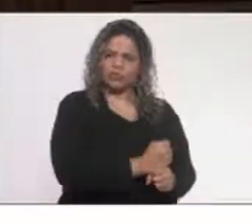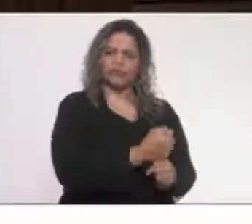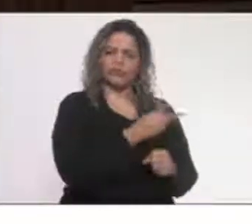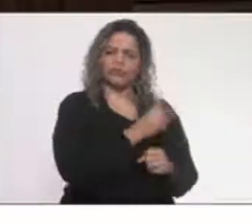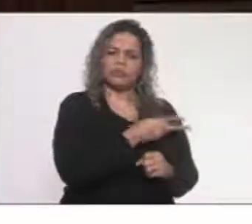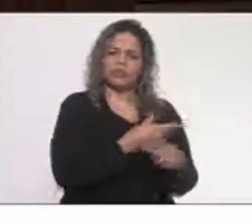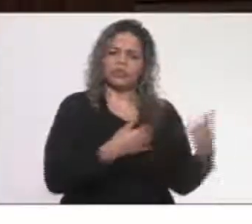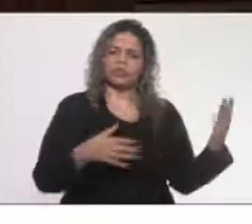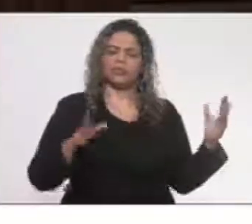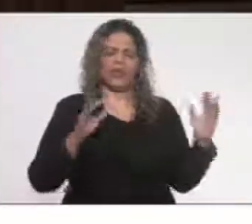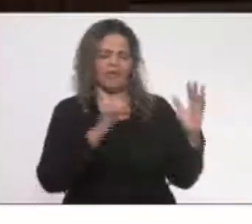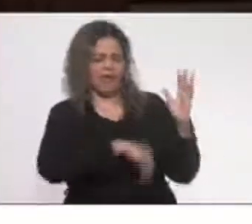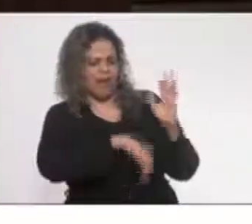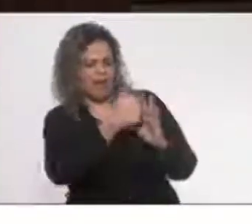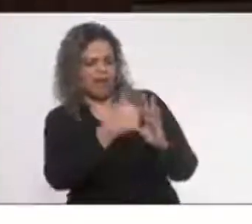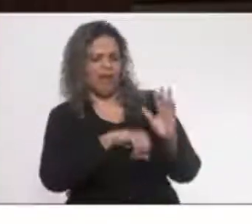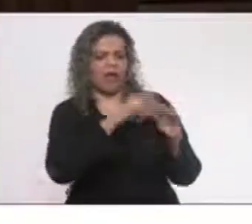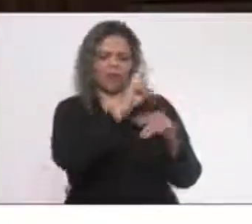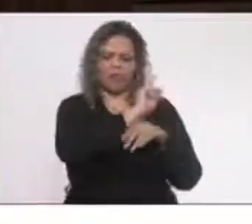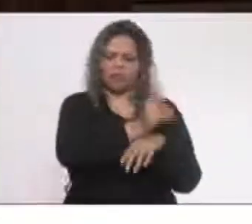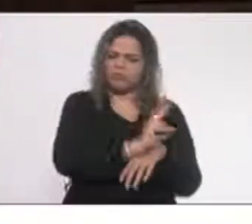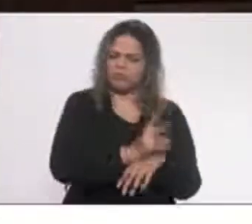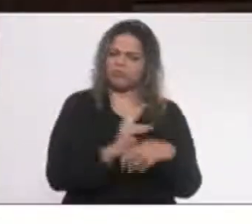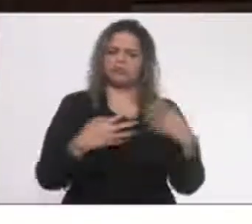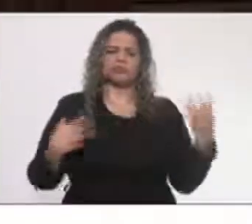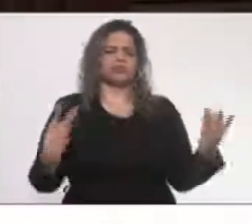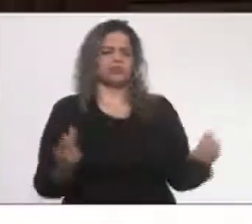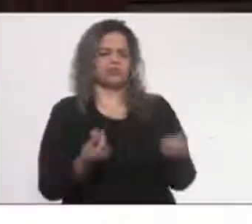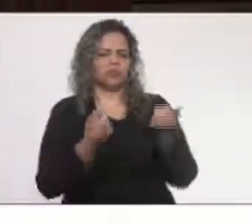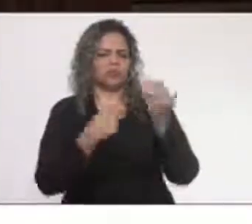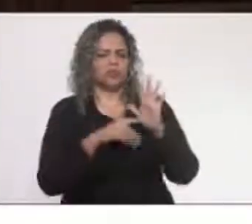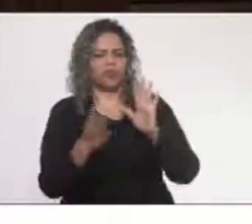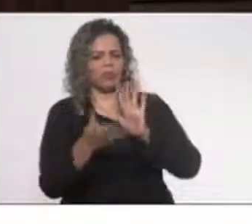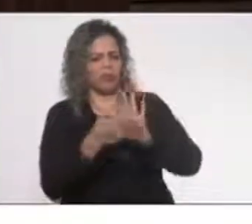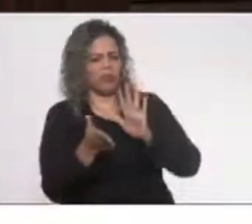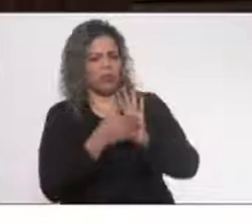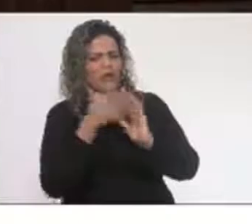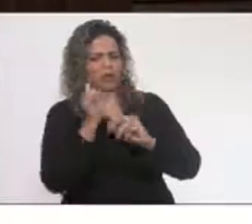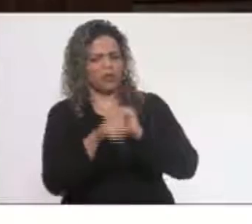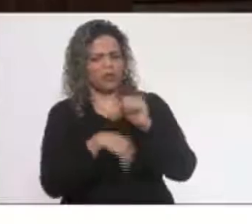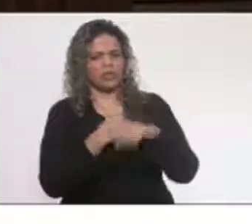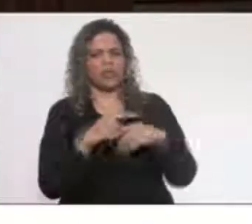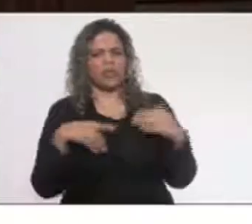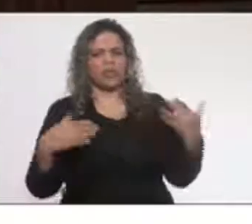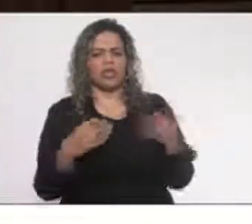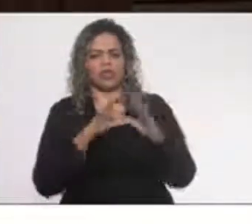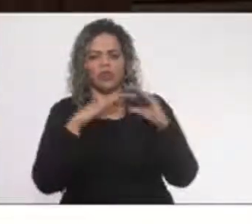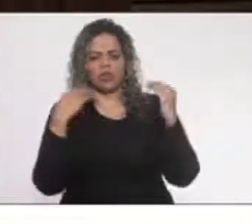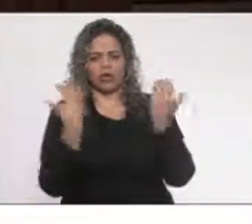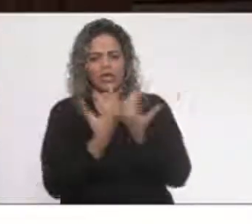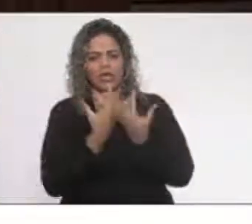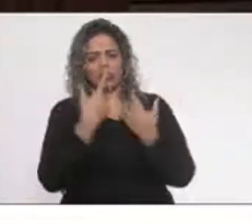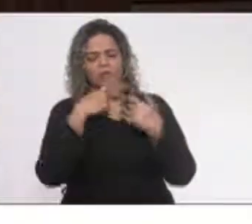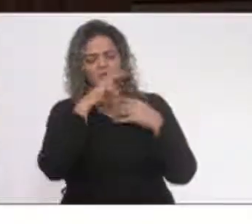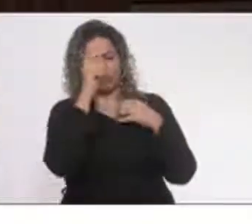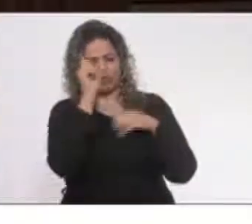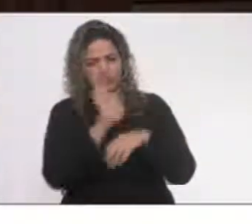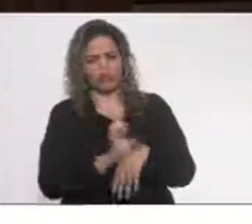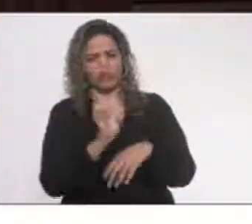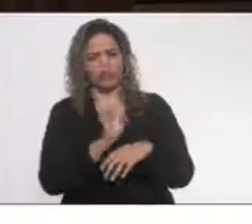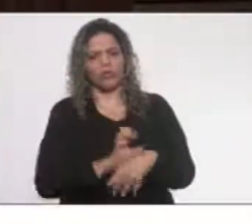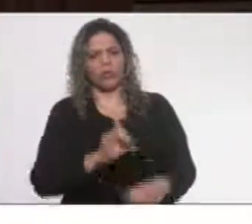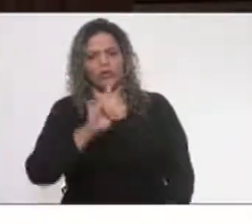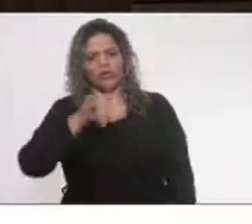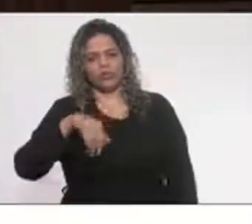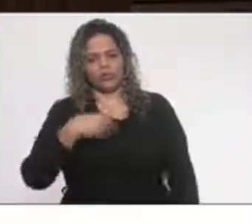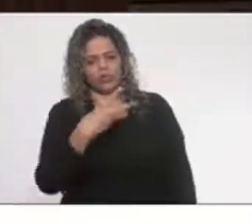do plano para avaliá-lo, para monitorá-lo, para apresentar propostas de alteração. E esse Congresso Estadual de Educação, que vai acontecer